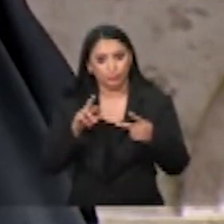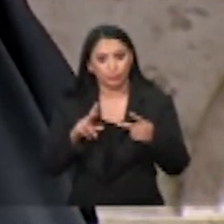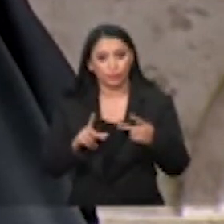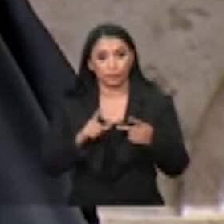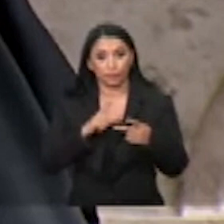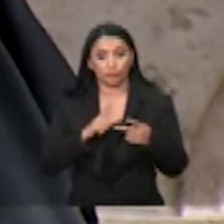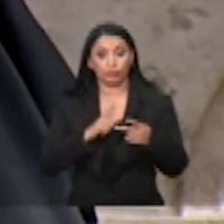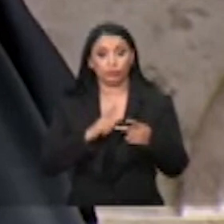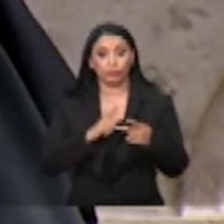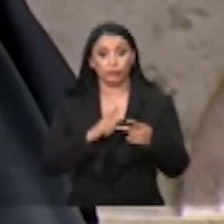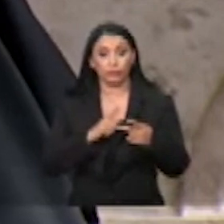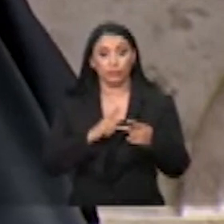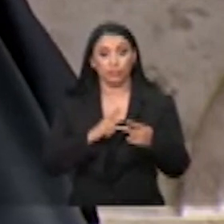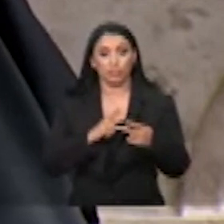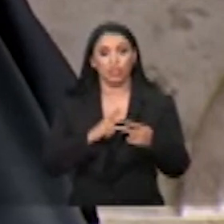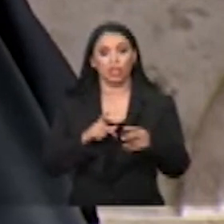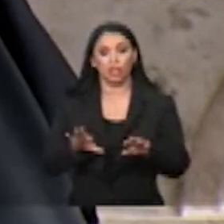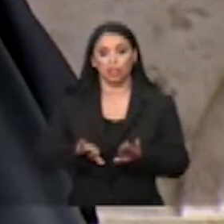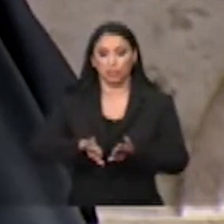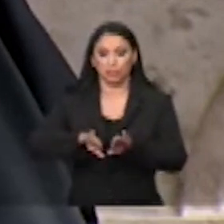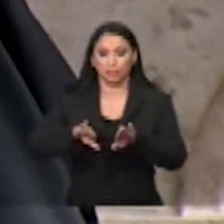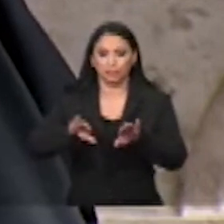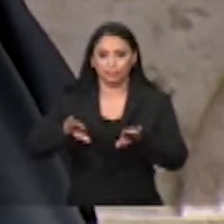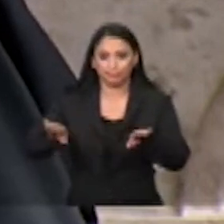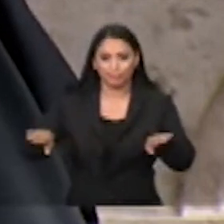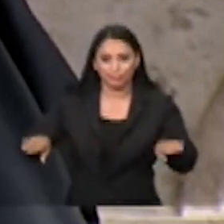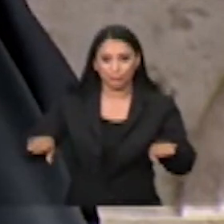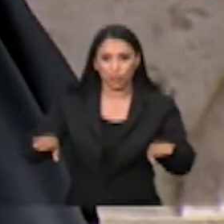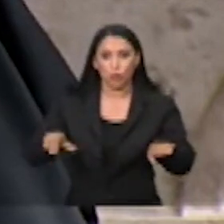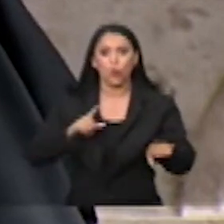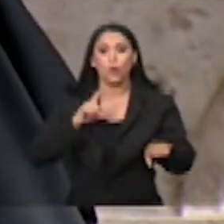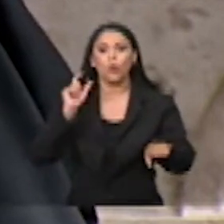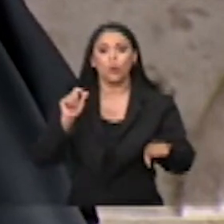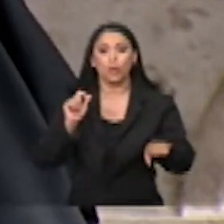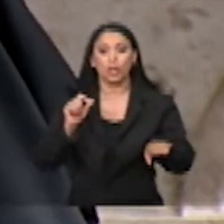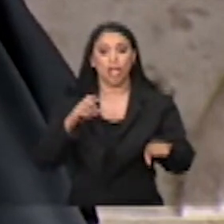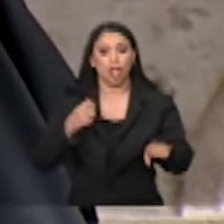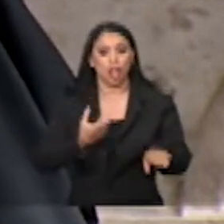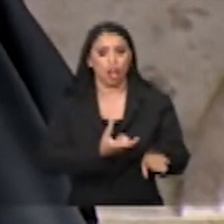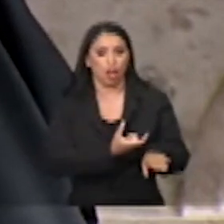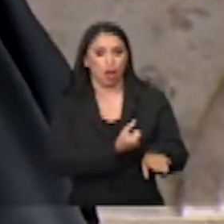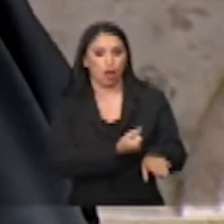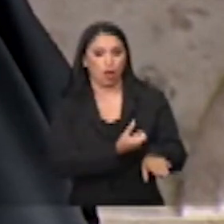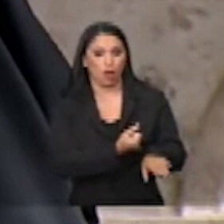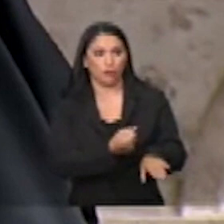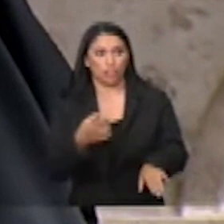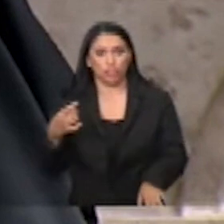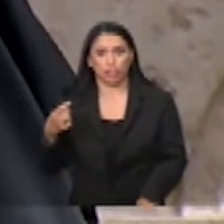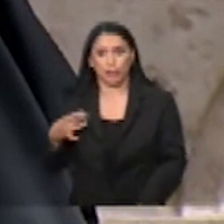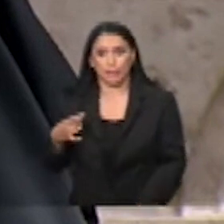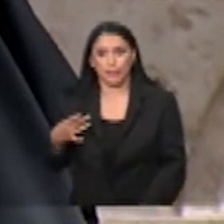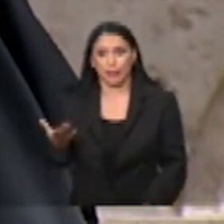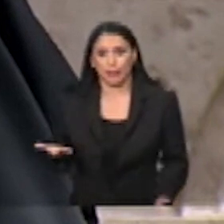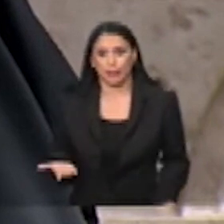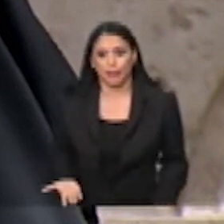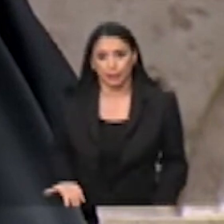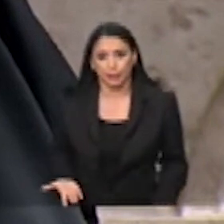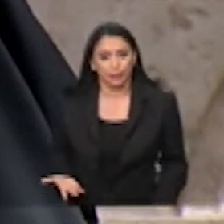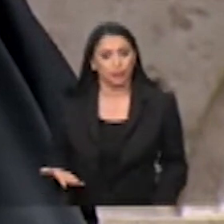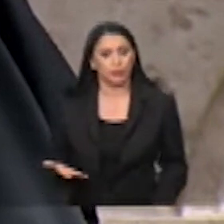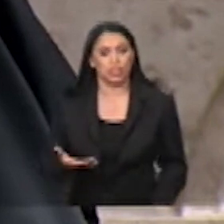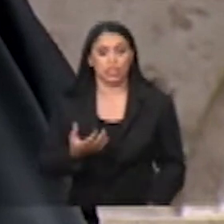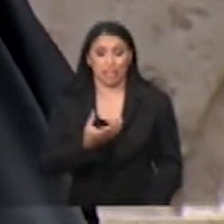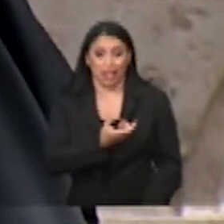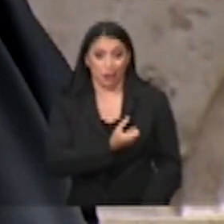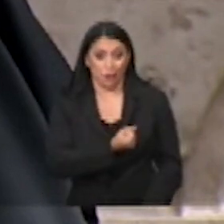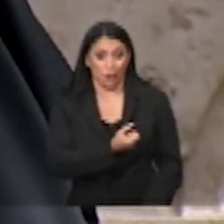se situam nos extremos, a covardia e a temeridade. Como a covardia